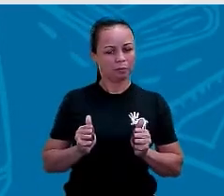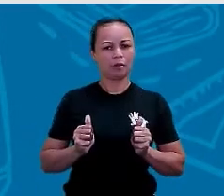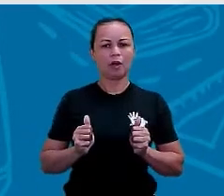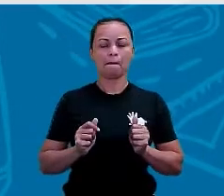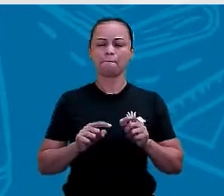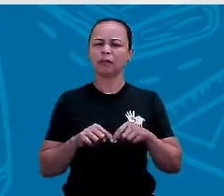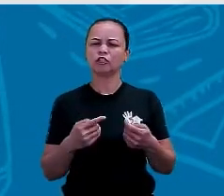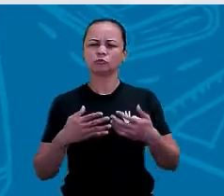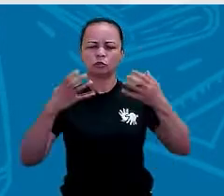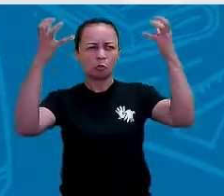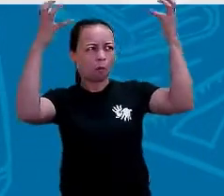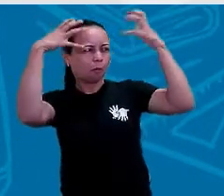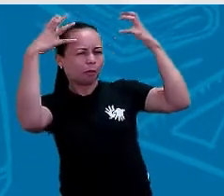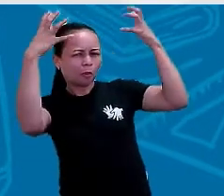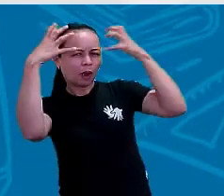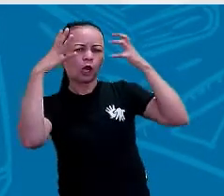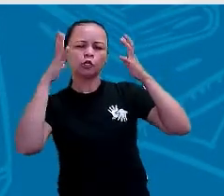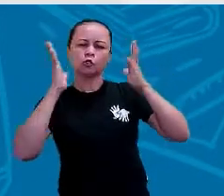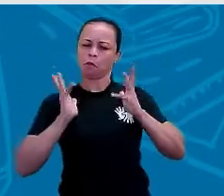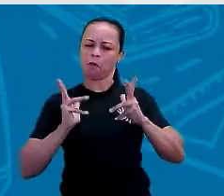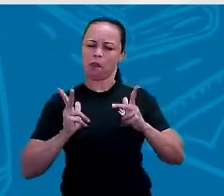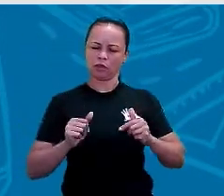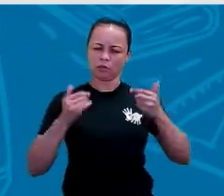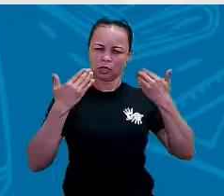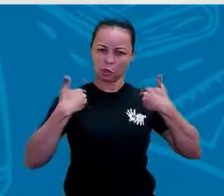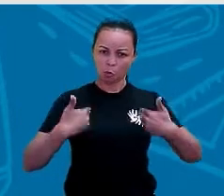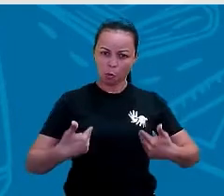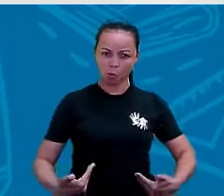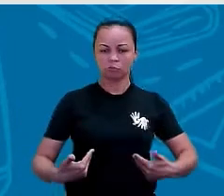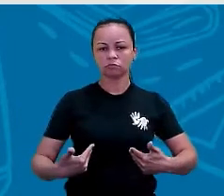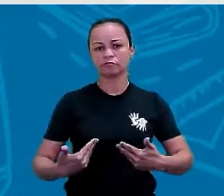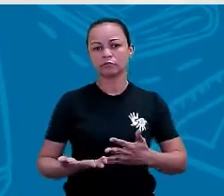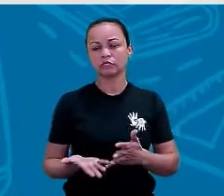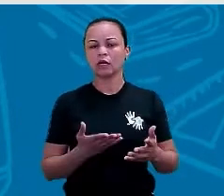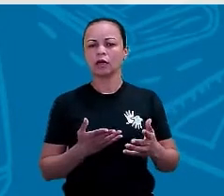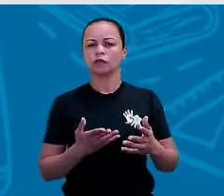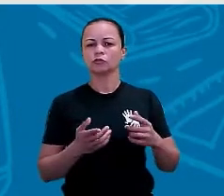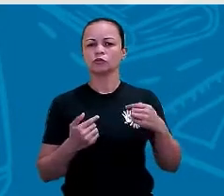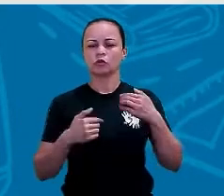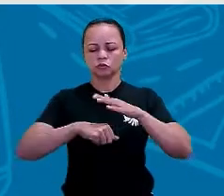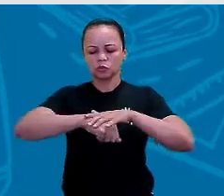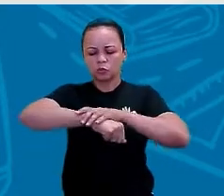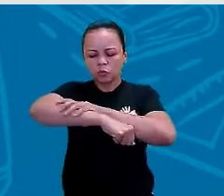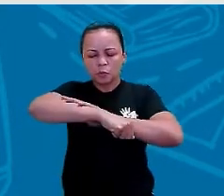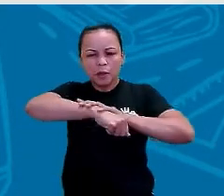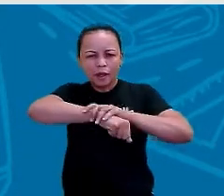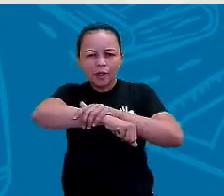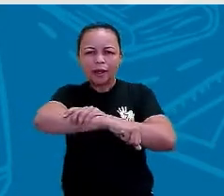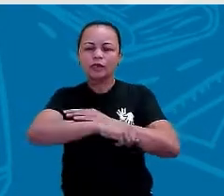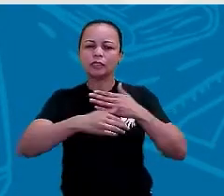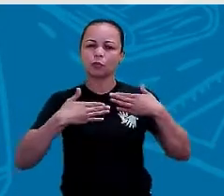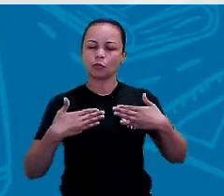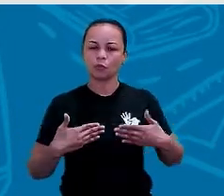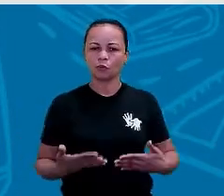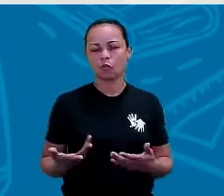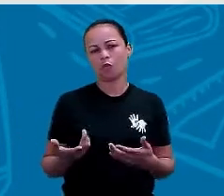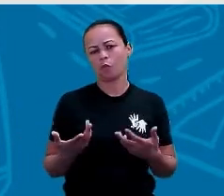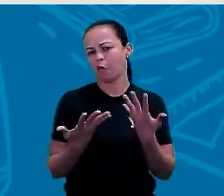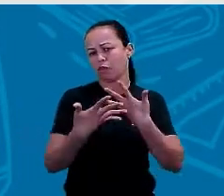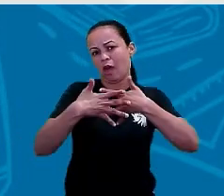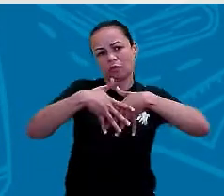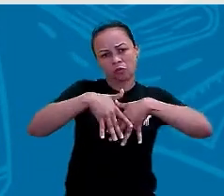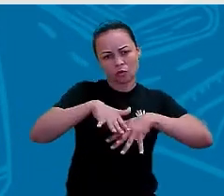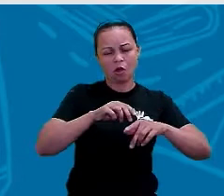aquele banho, estejamos bem limpinhos, no nosso corpo, na nossa pele, naturalmente, né, vão